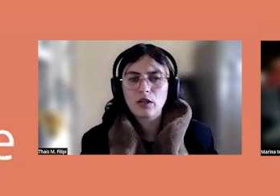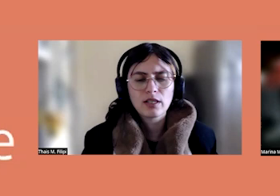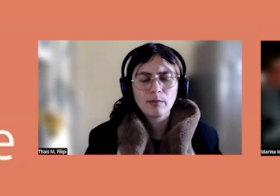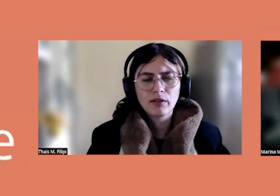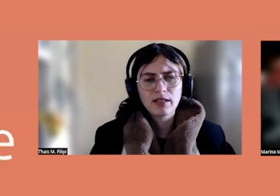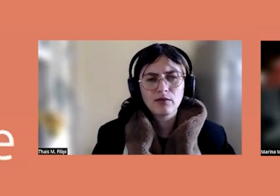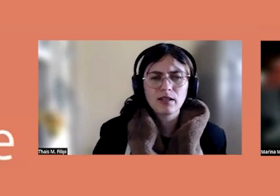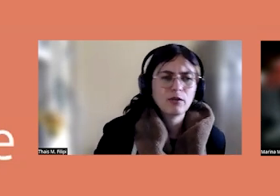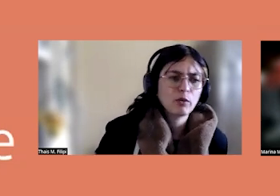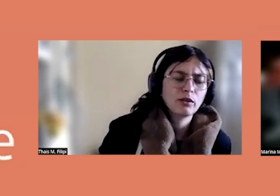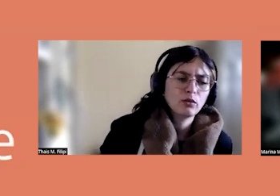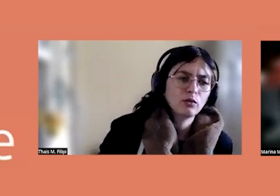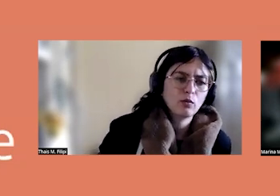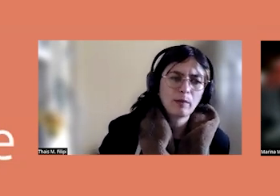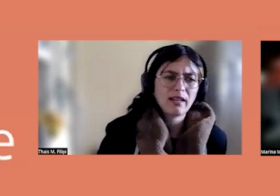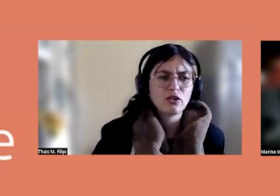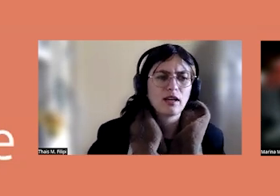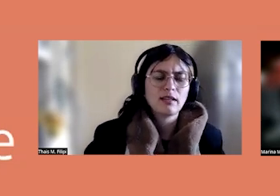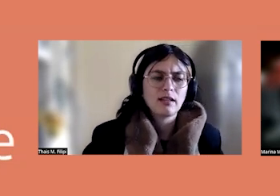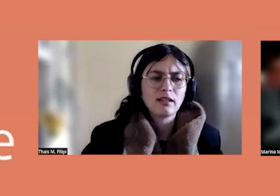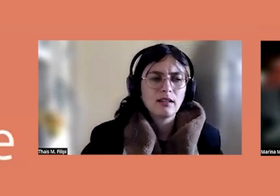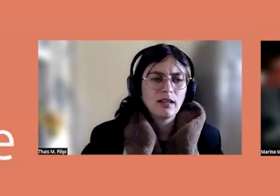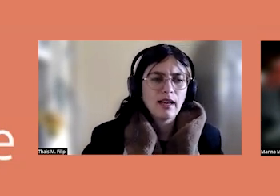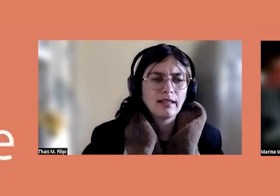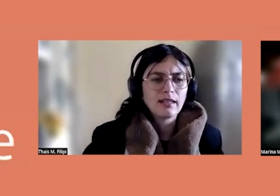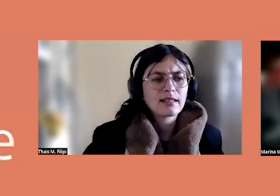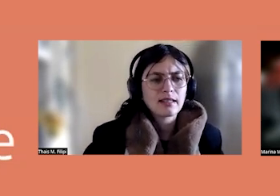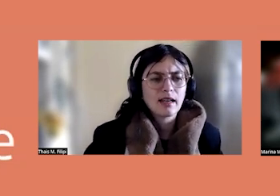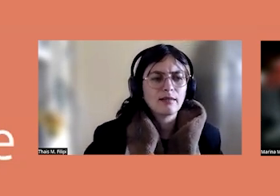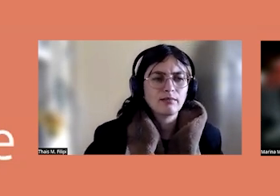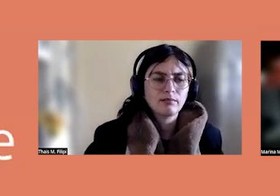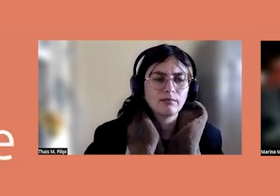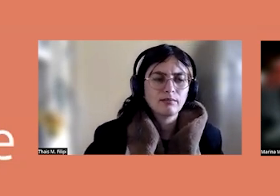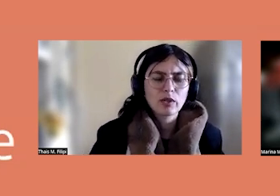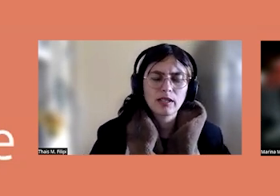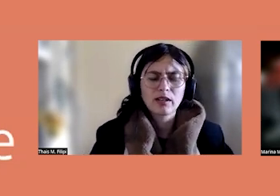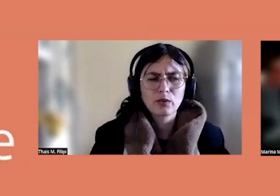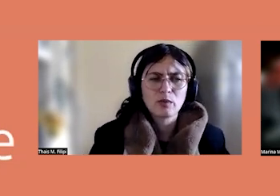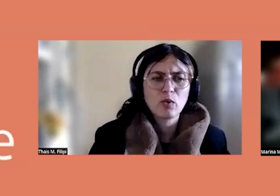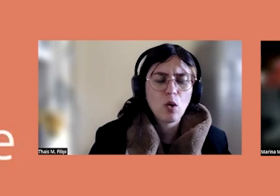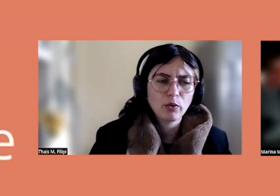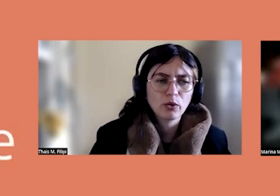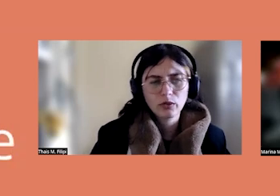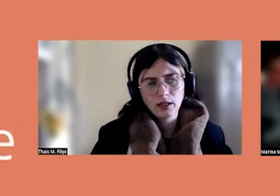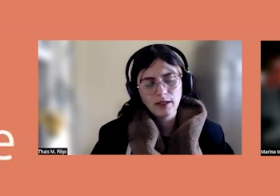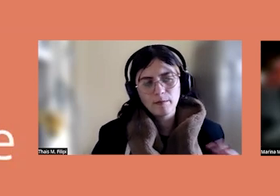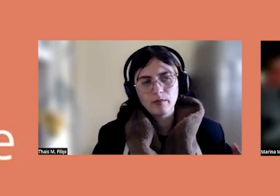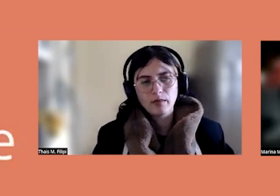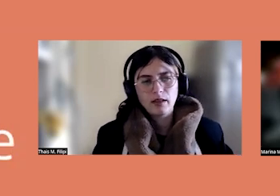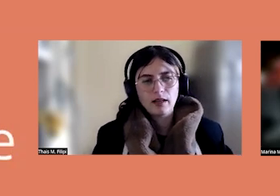lá no QGIS, dá para ver que se você for mudando um EPSG entre esses, né, do Sirgas 2000 como um